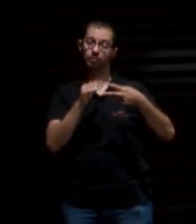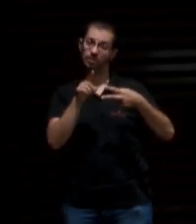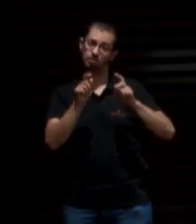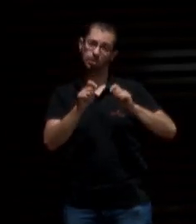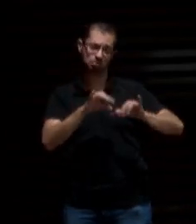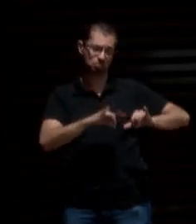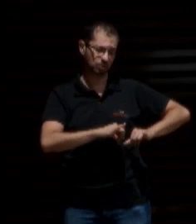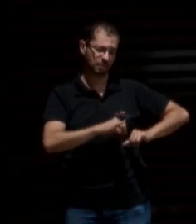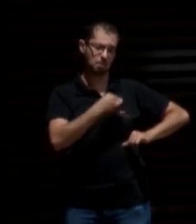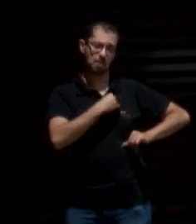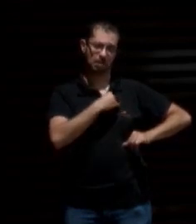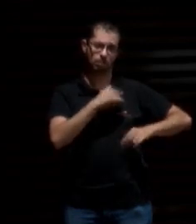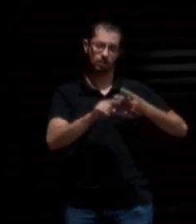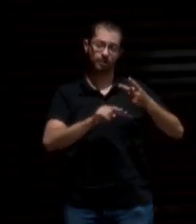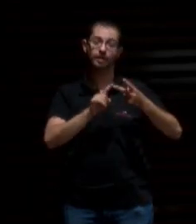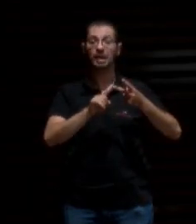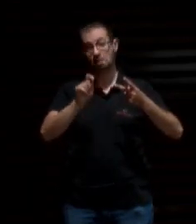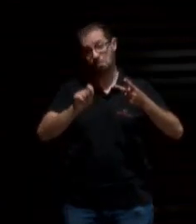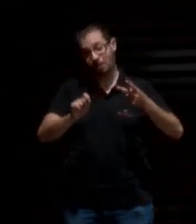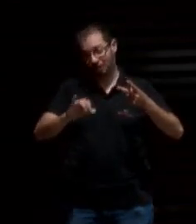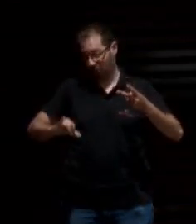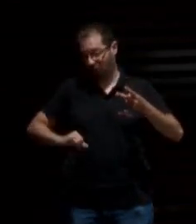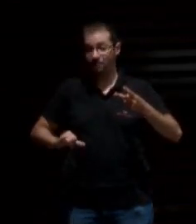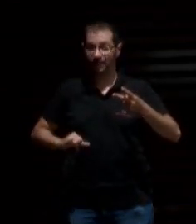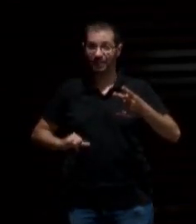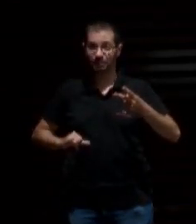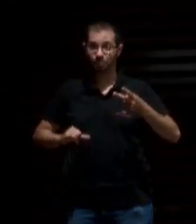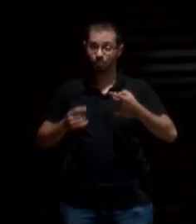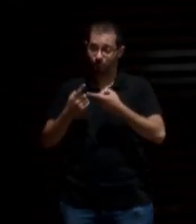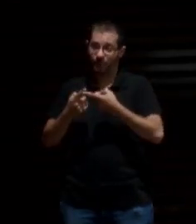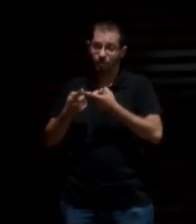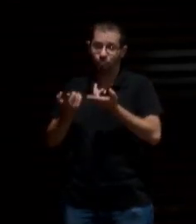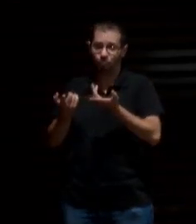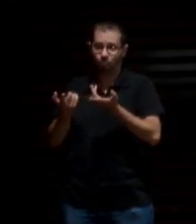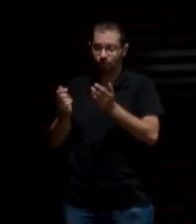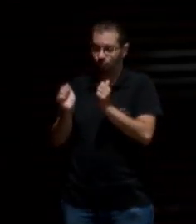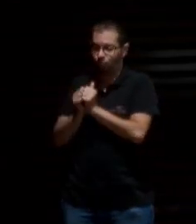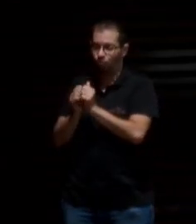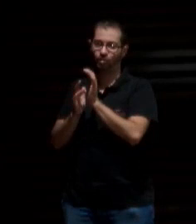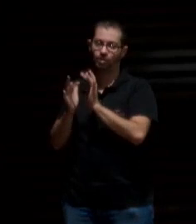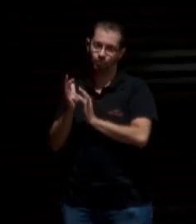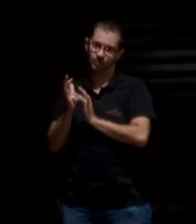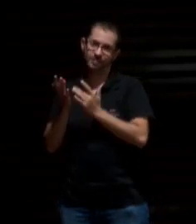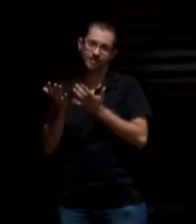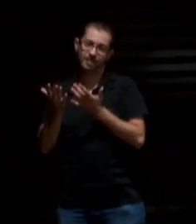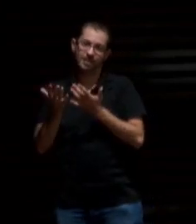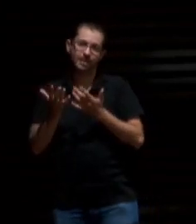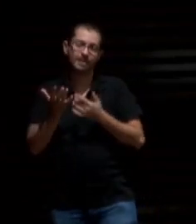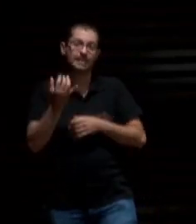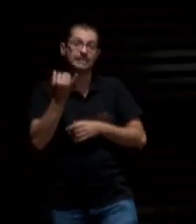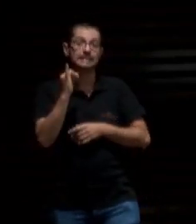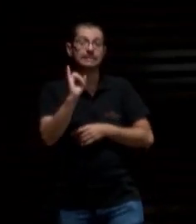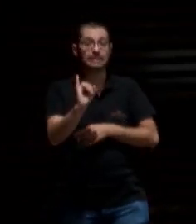pecador e você pode sofrer como cristão. Não é porque você está sofrendo que você é bem-aventurado, não. É se pelo